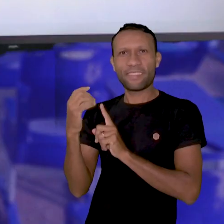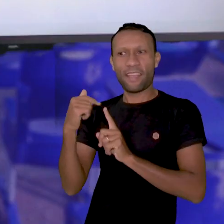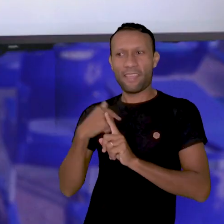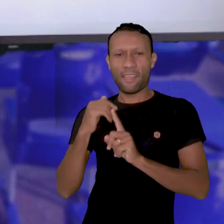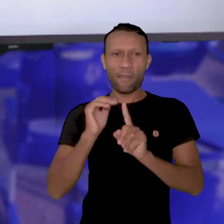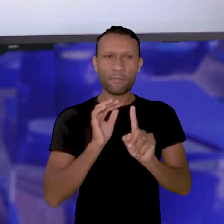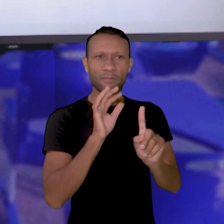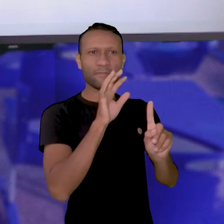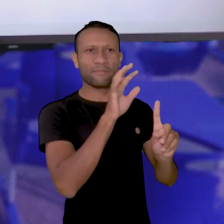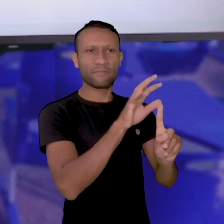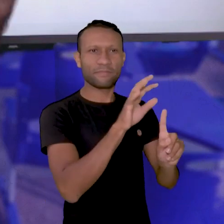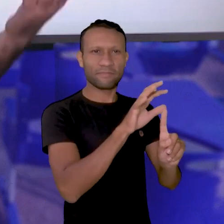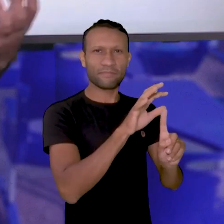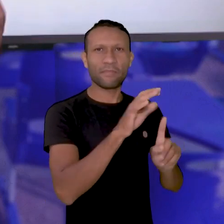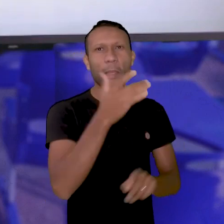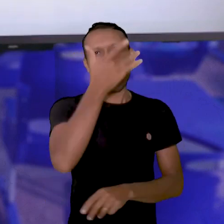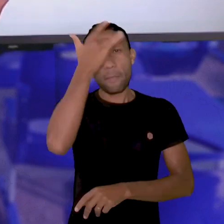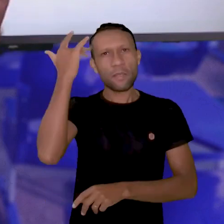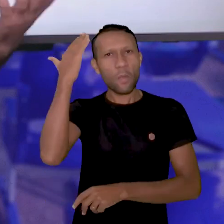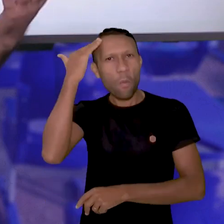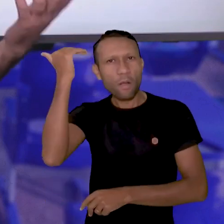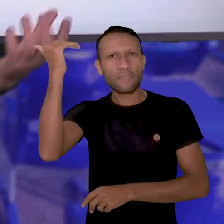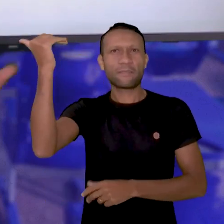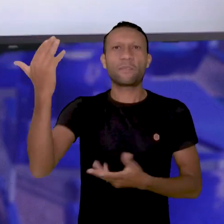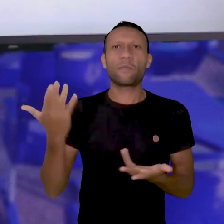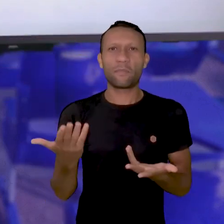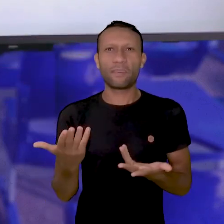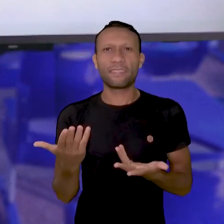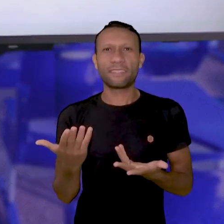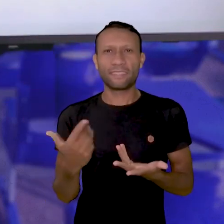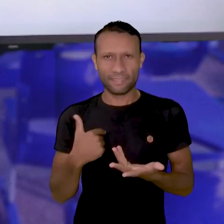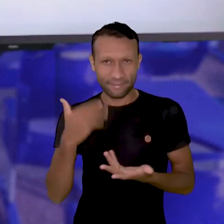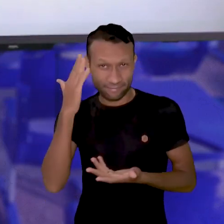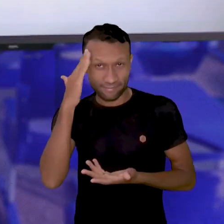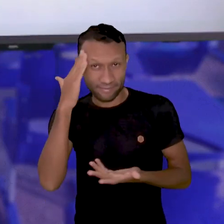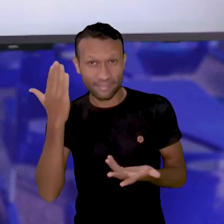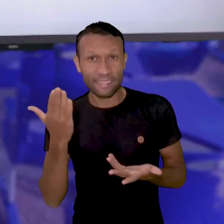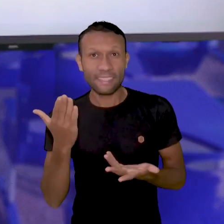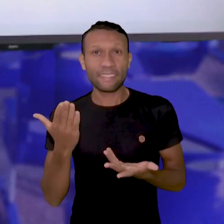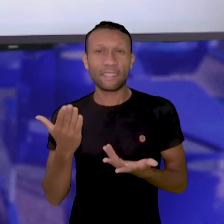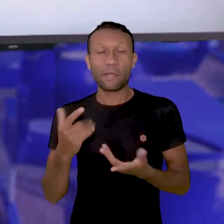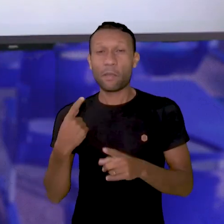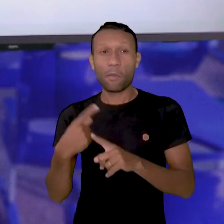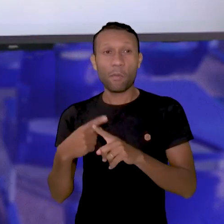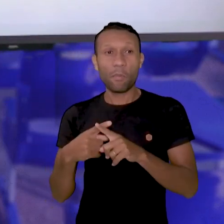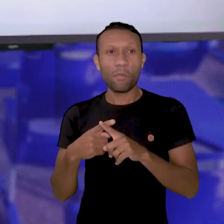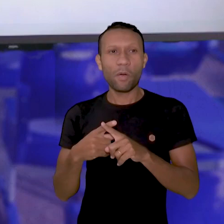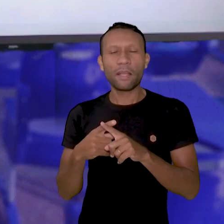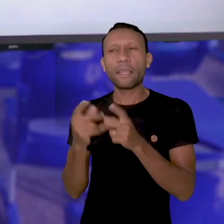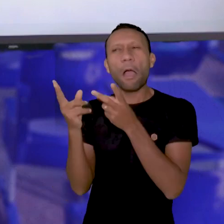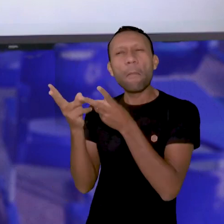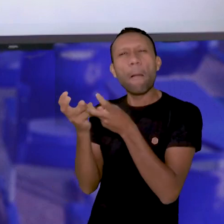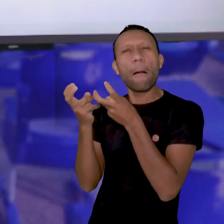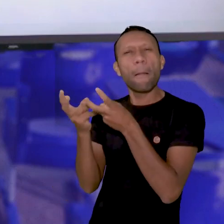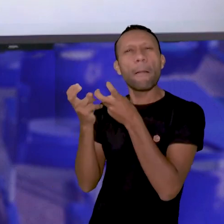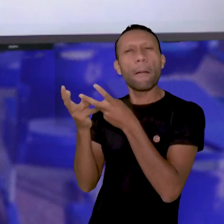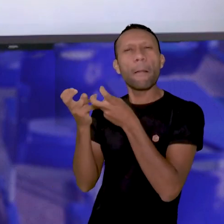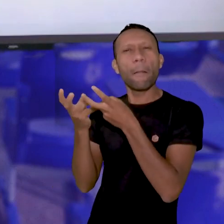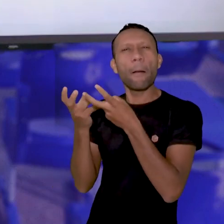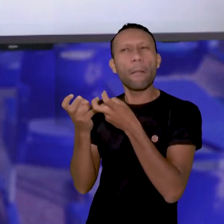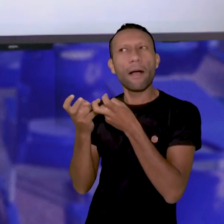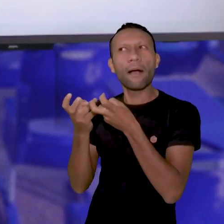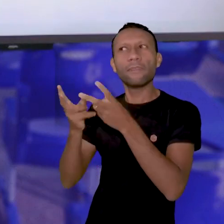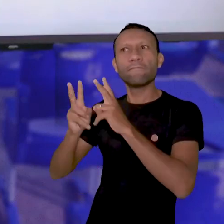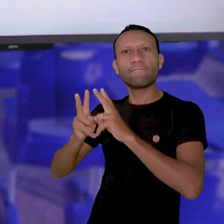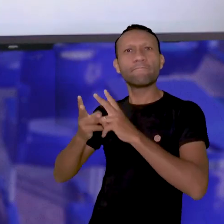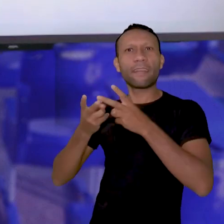fazer esse recorte da fala de uma pessoa consagrada para fazer com que a minha argumentação ela seja válida, tá certo?